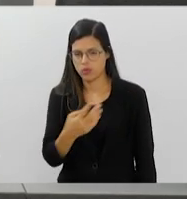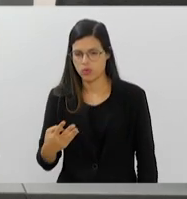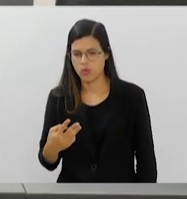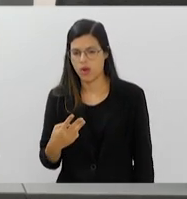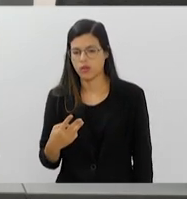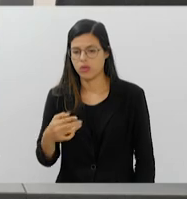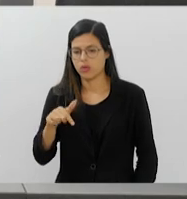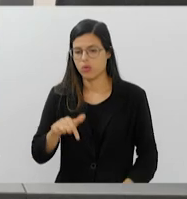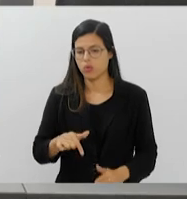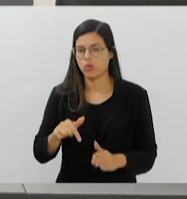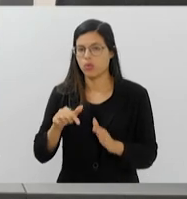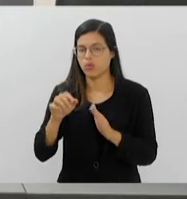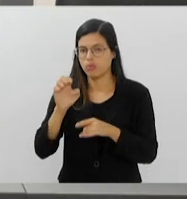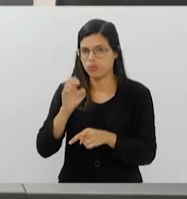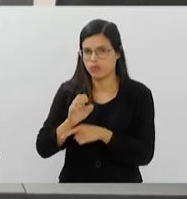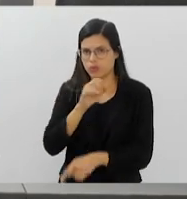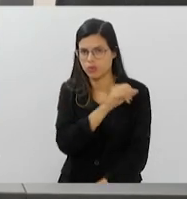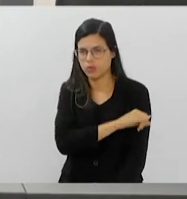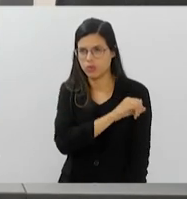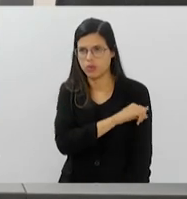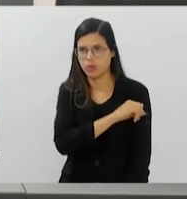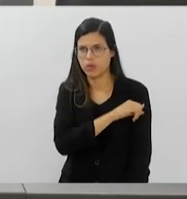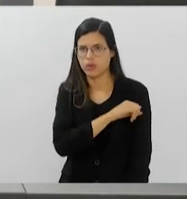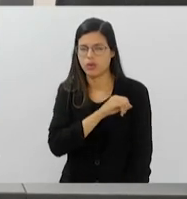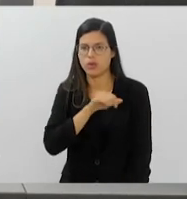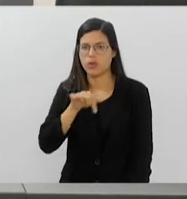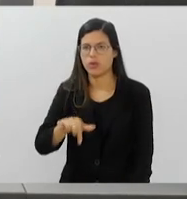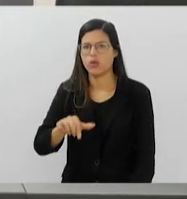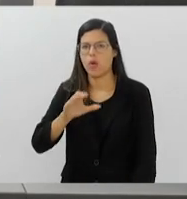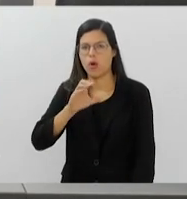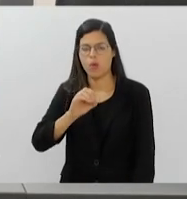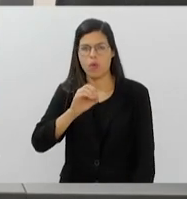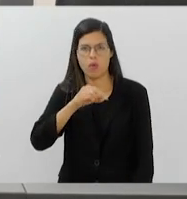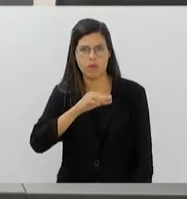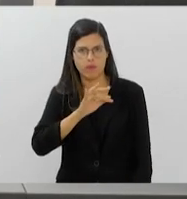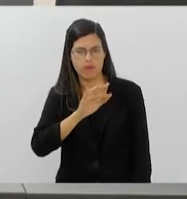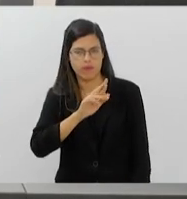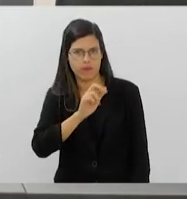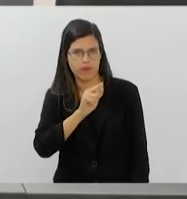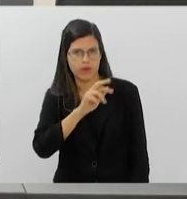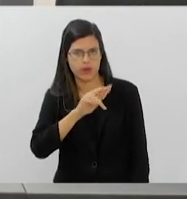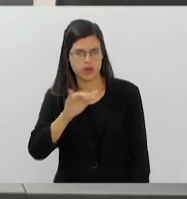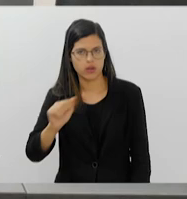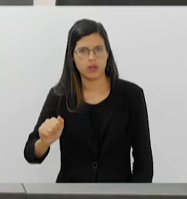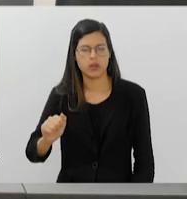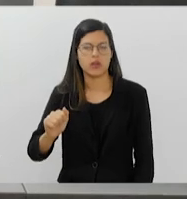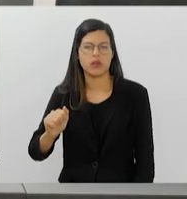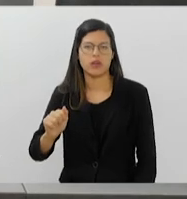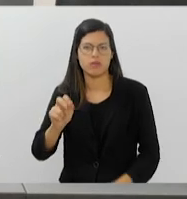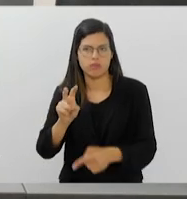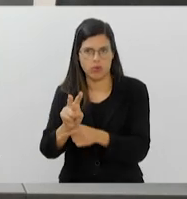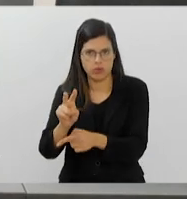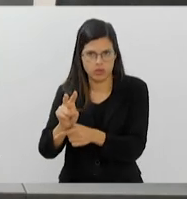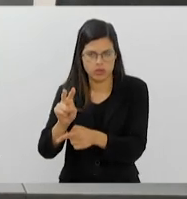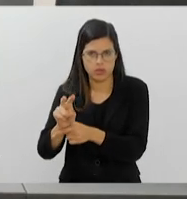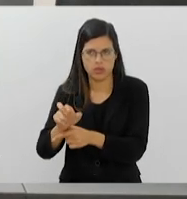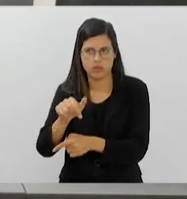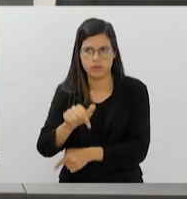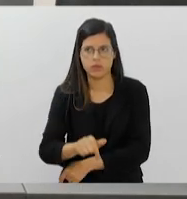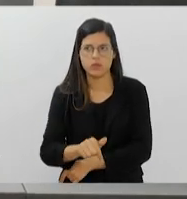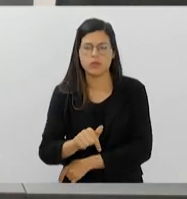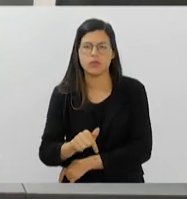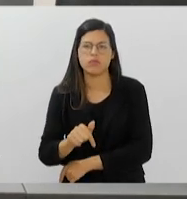do Estado do Rio de Janeiro a confraria As Guardiões. As Guardiães. Parecer do deputado Delaroli é